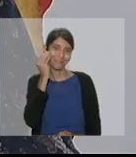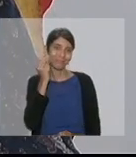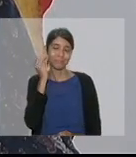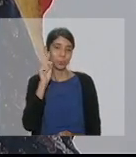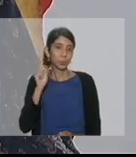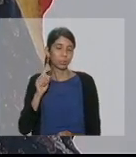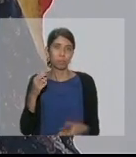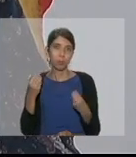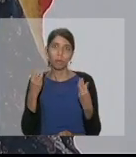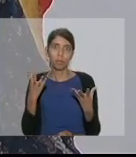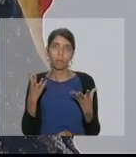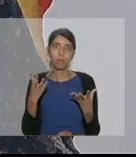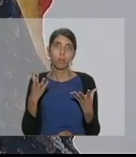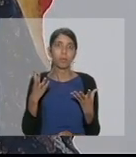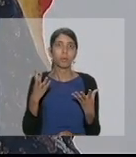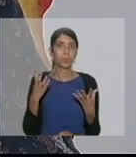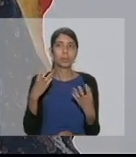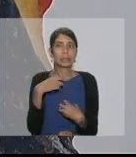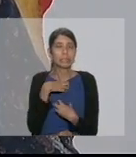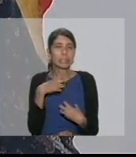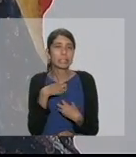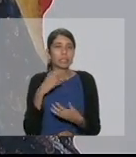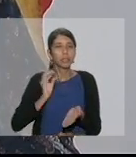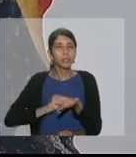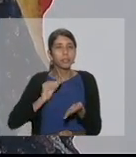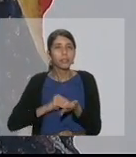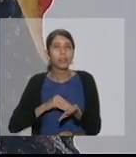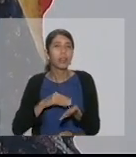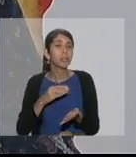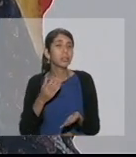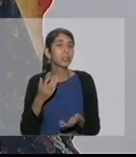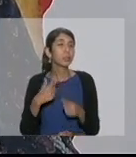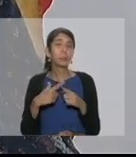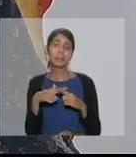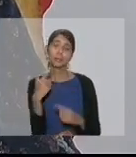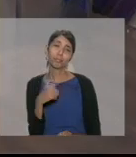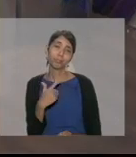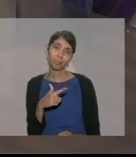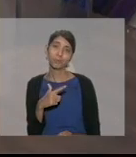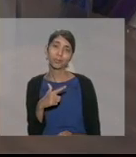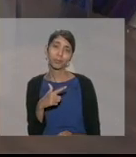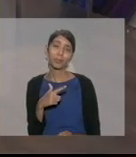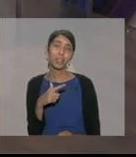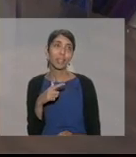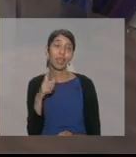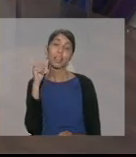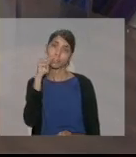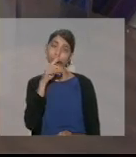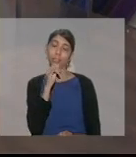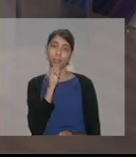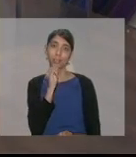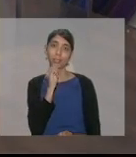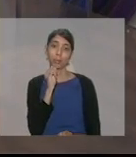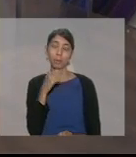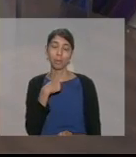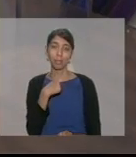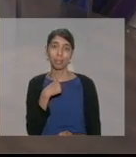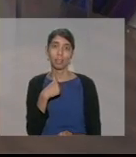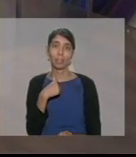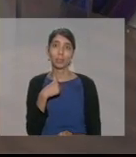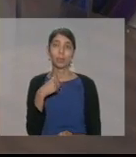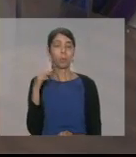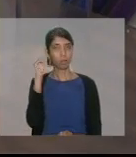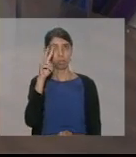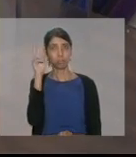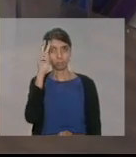você não sabe como seria sentir falta de algo que você não teve, né? Perfeito. Isso pra mim é difícil. Tipo assim, se eu fosse eu